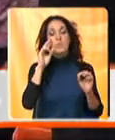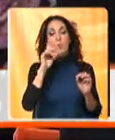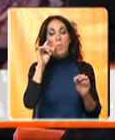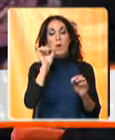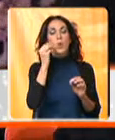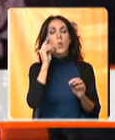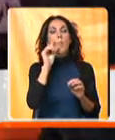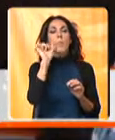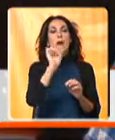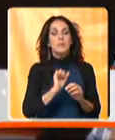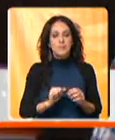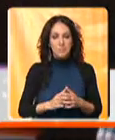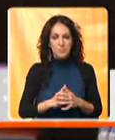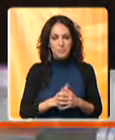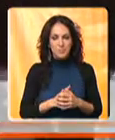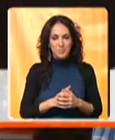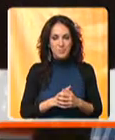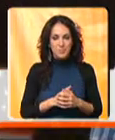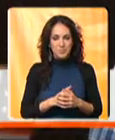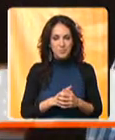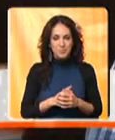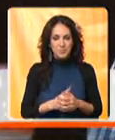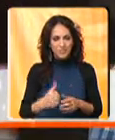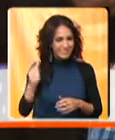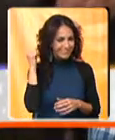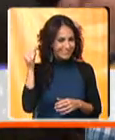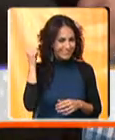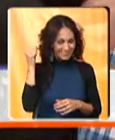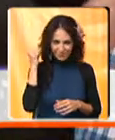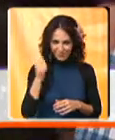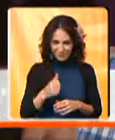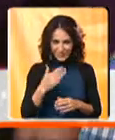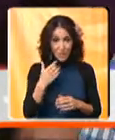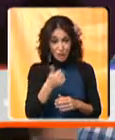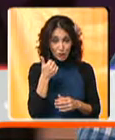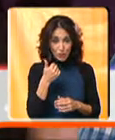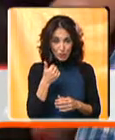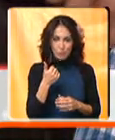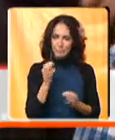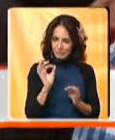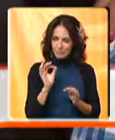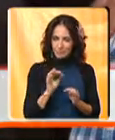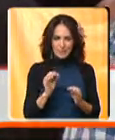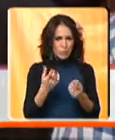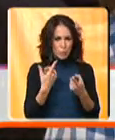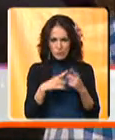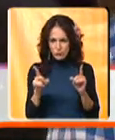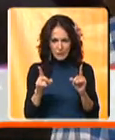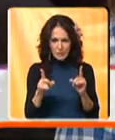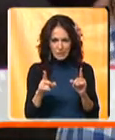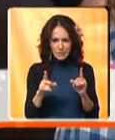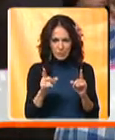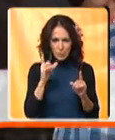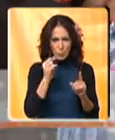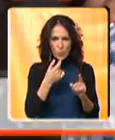Então como é que está o teu pai? Depois, ela está aí atrás da porta para entrar daqui. Ele está giro. Mas está muito diferente